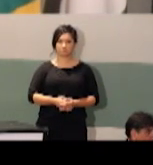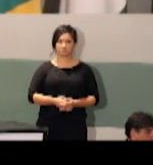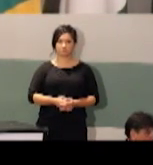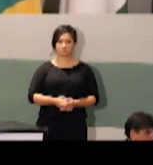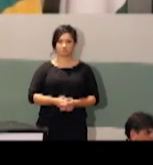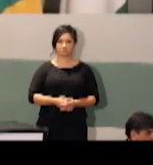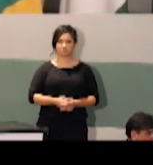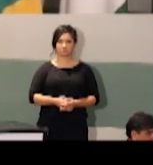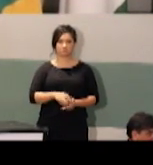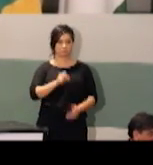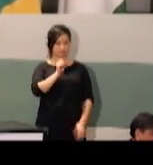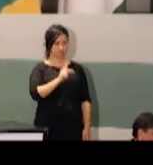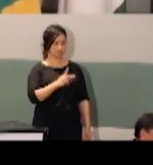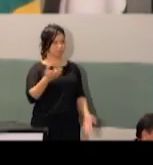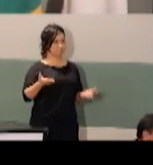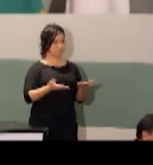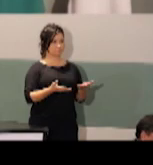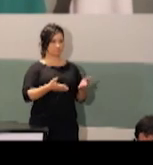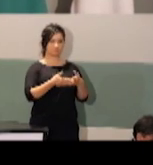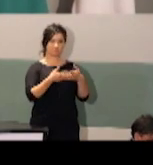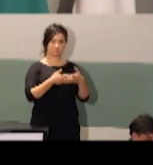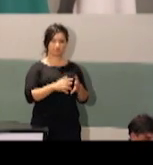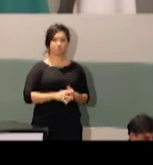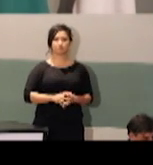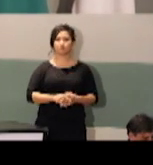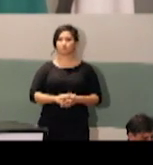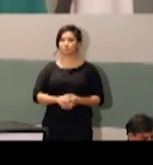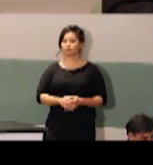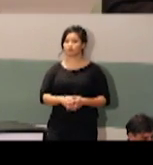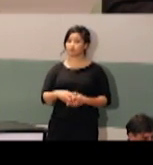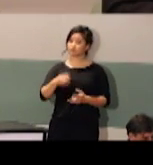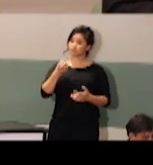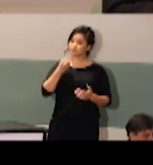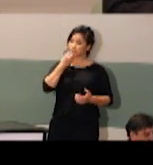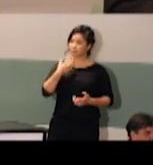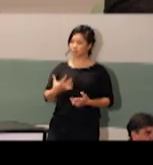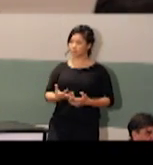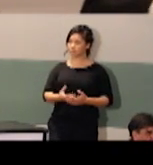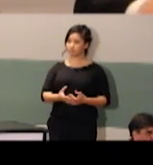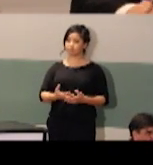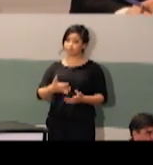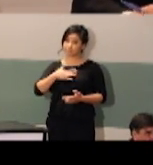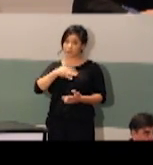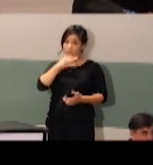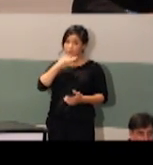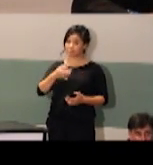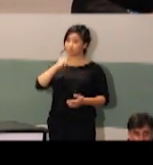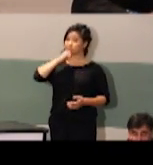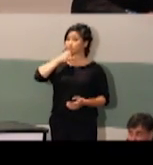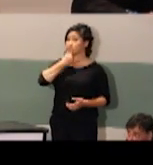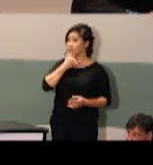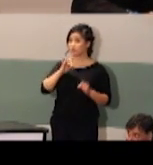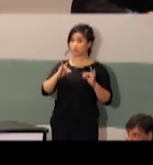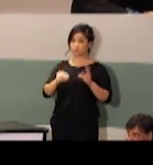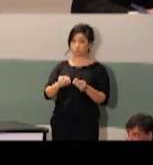Ok, candidato, por favor, por gentileza. Eu acho muito triste tudo o que aconteceu.